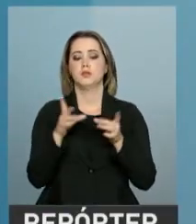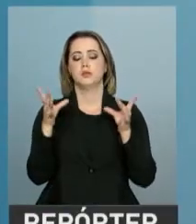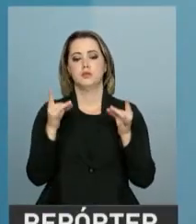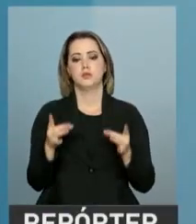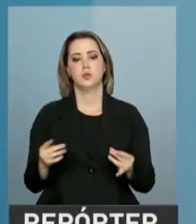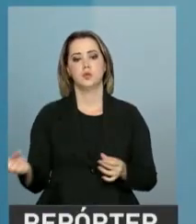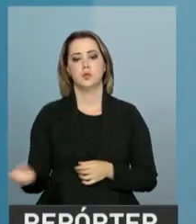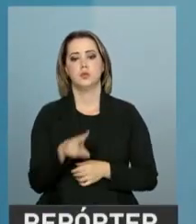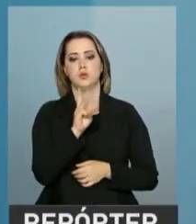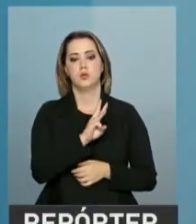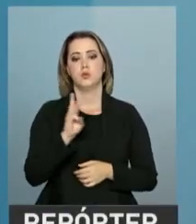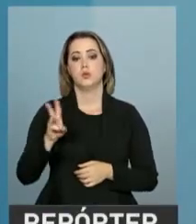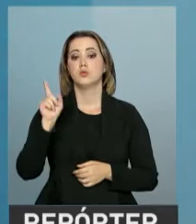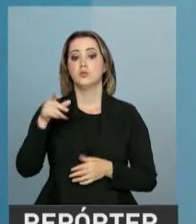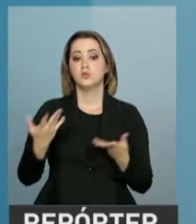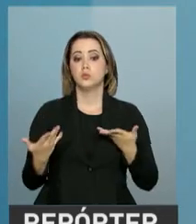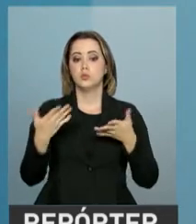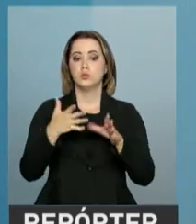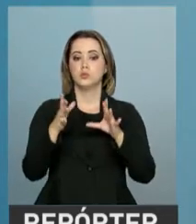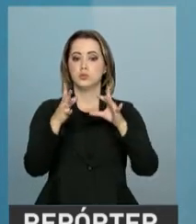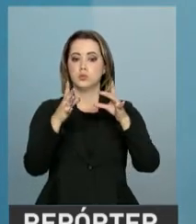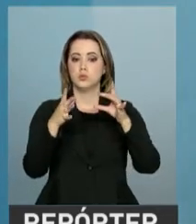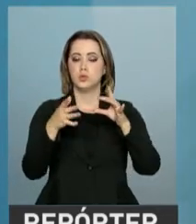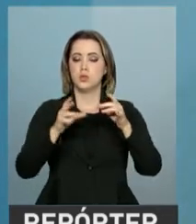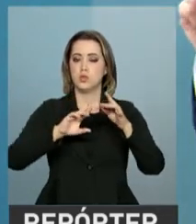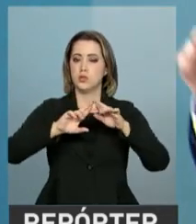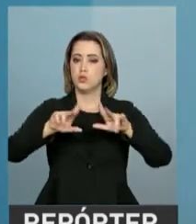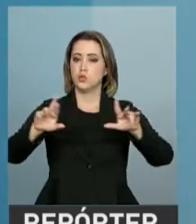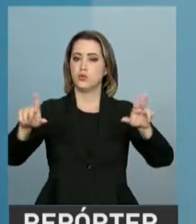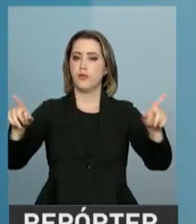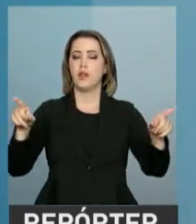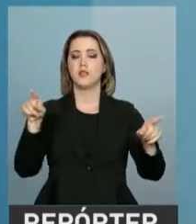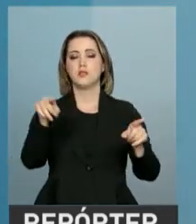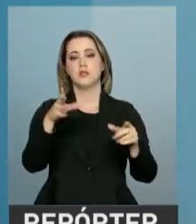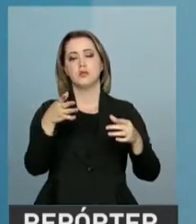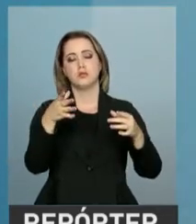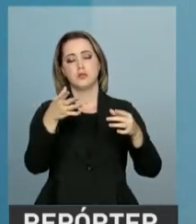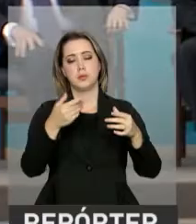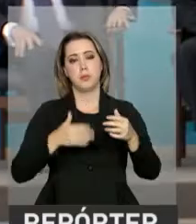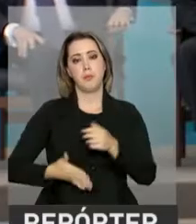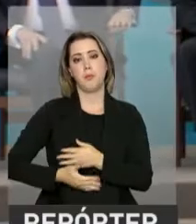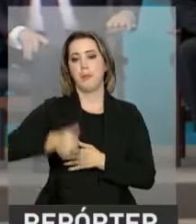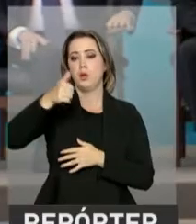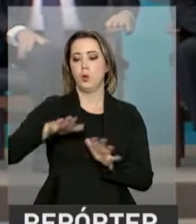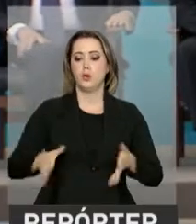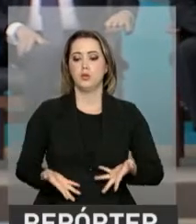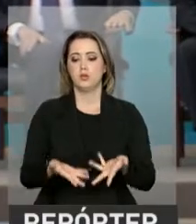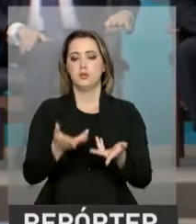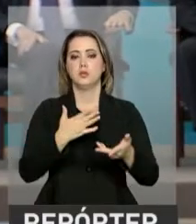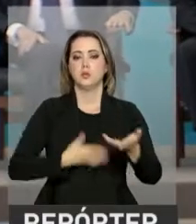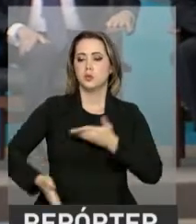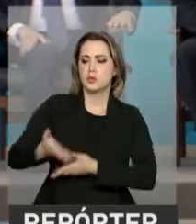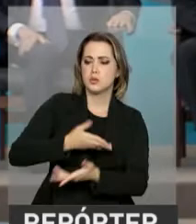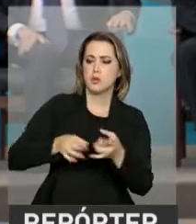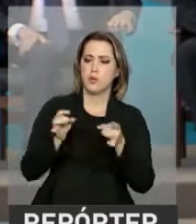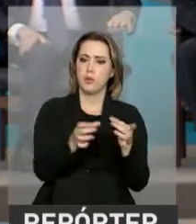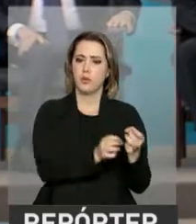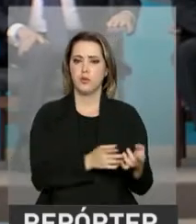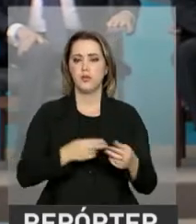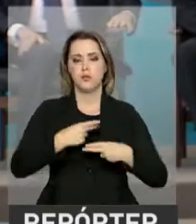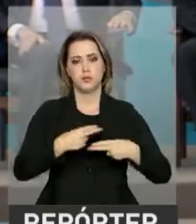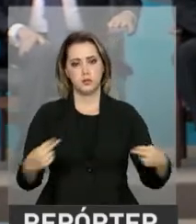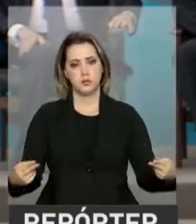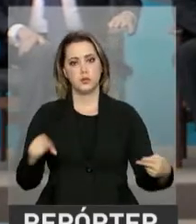comércio exterior faz parte de um conjunto de iniciativas para aumentar a produtividade e a competitividade dos